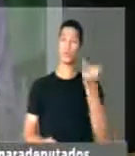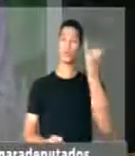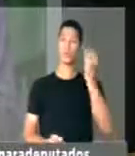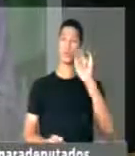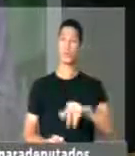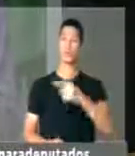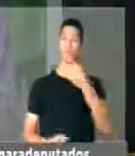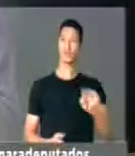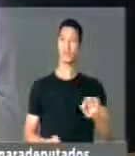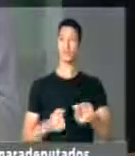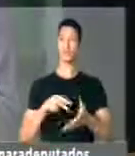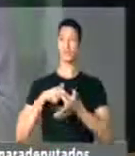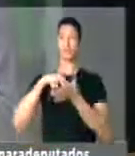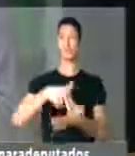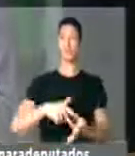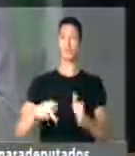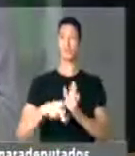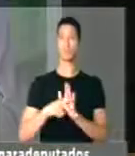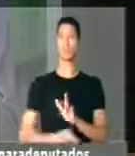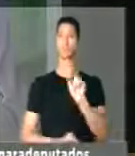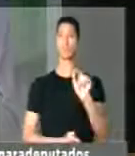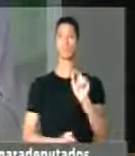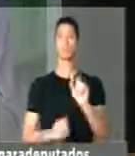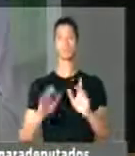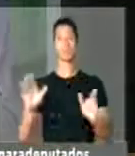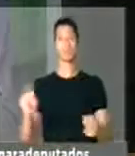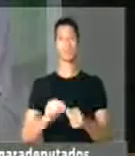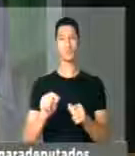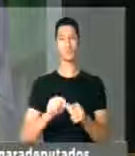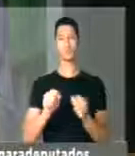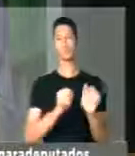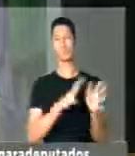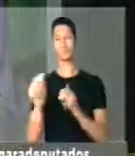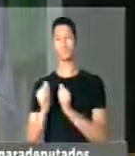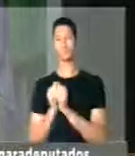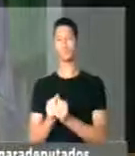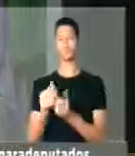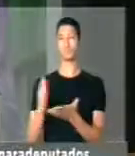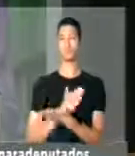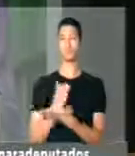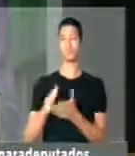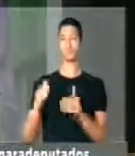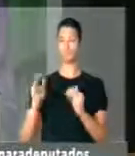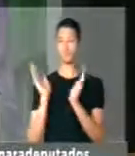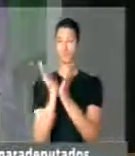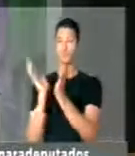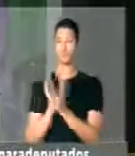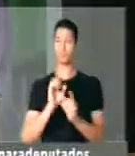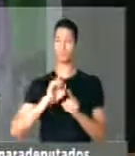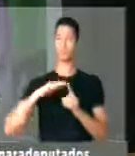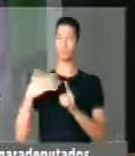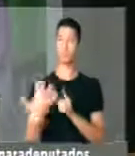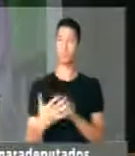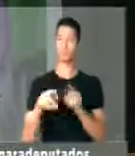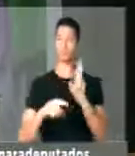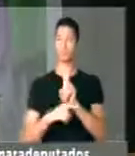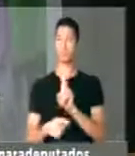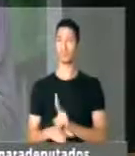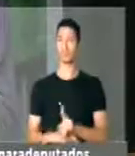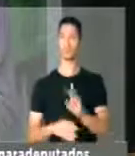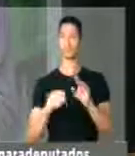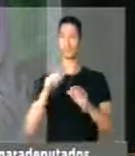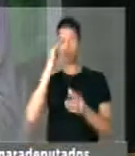importa são os posicionamentos que se tomam ao lado de determinadas camadas sociais em defesa